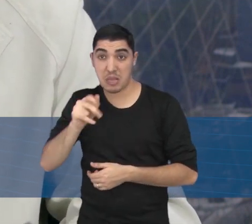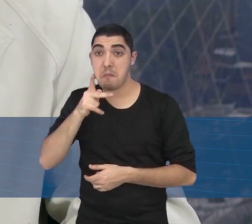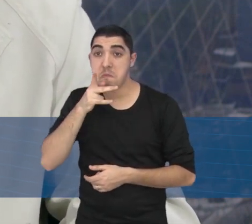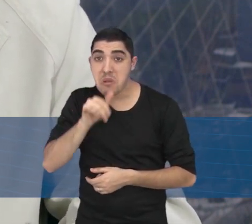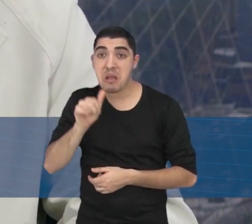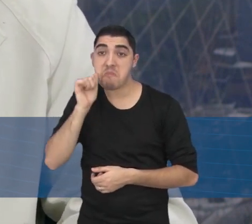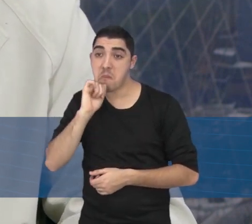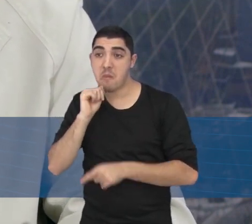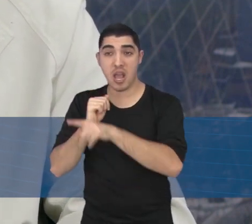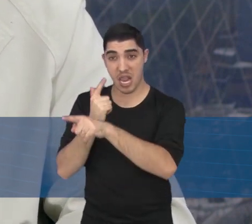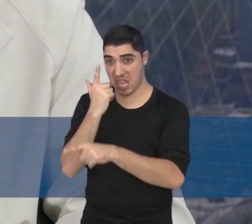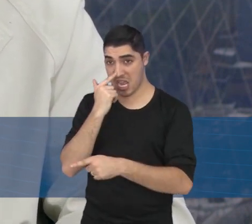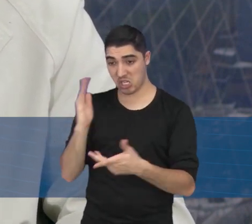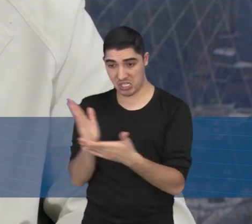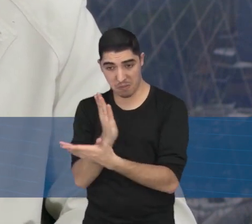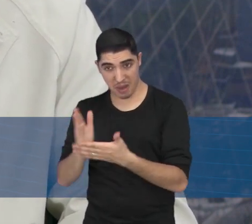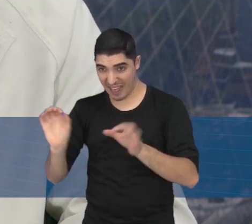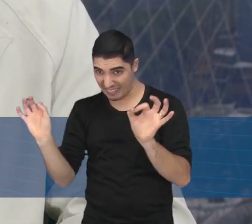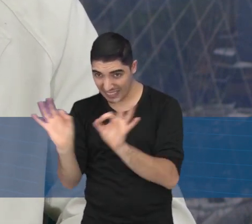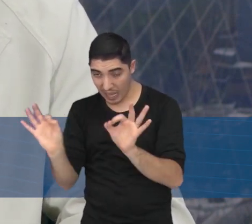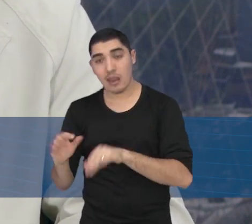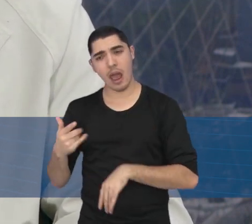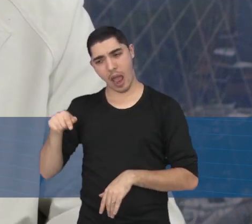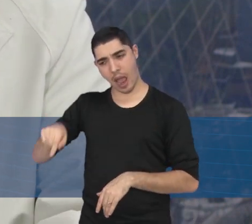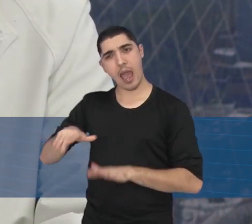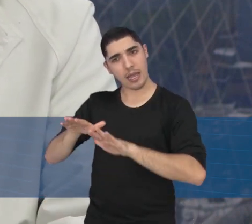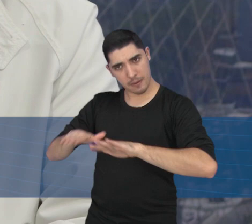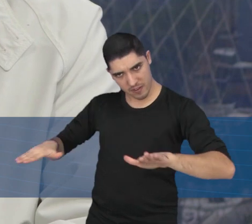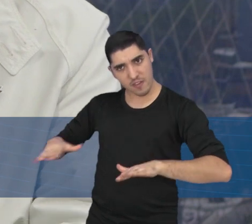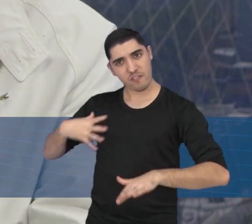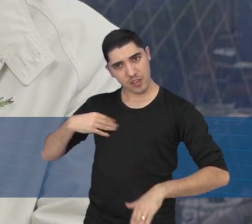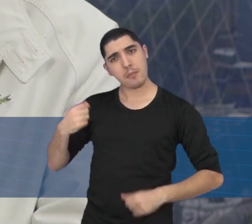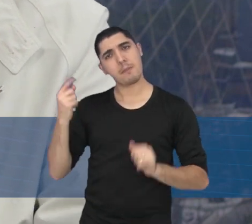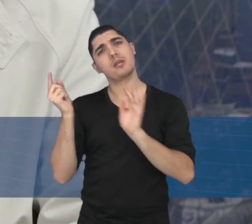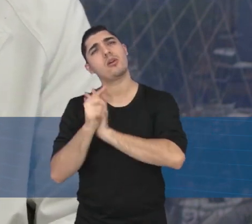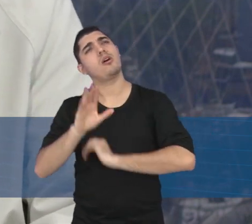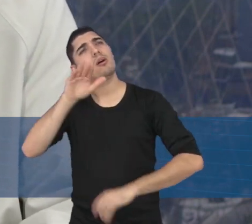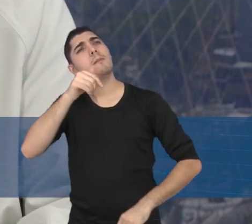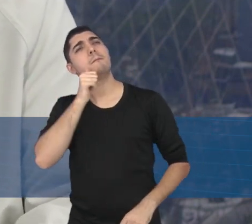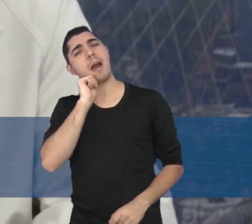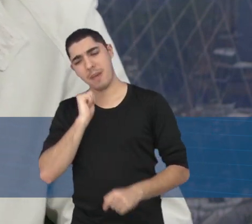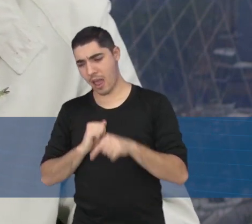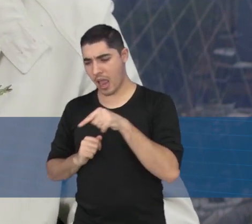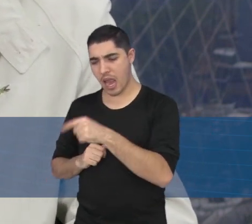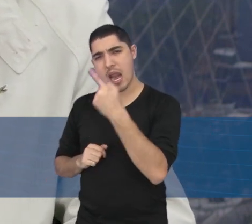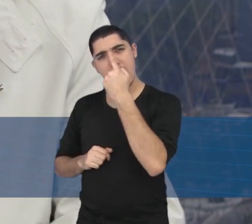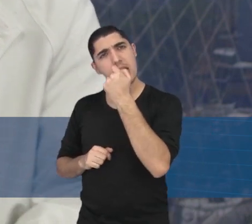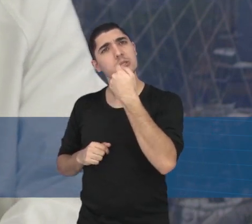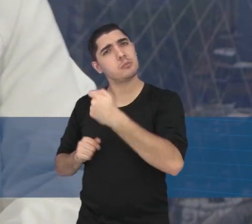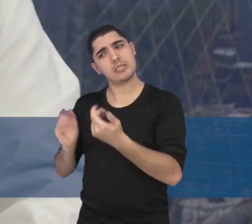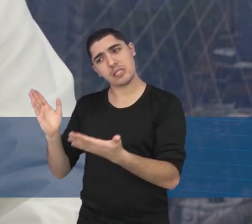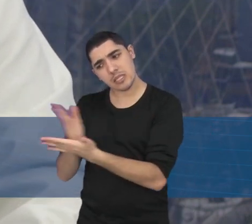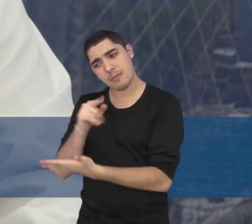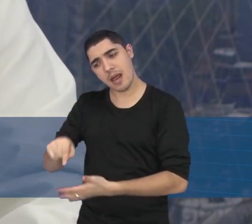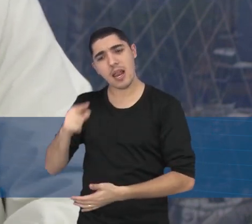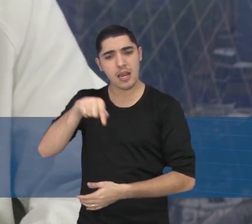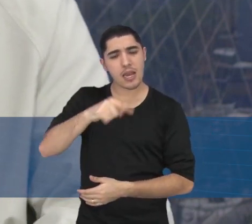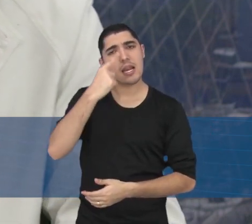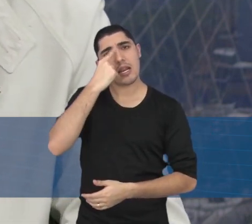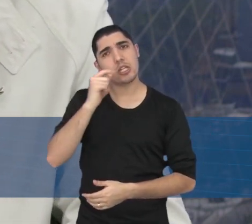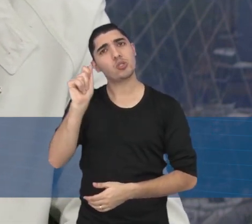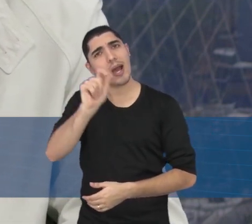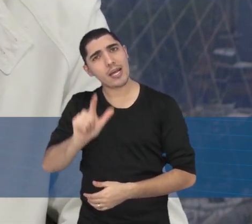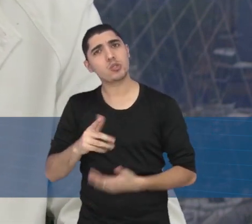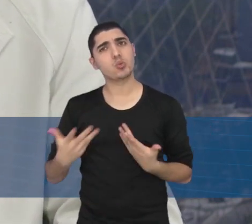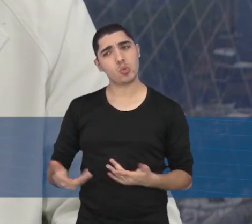está fazendo a reciclagem adequada, eles que questionam, mas isso aqui não é para jogar no lixo azul, não é para colocar no